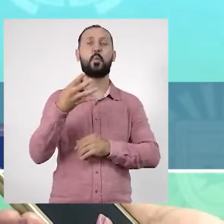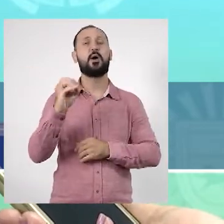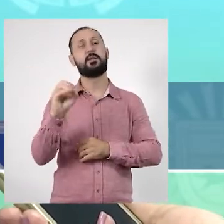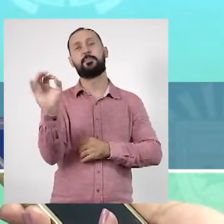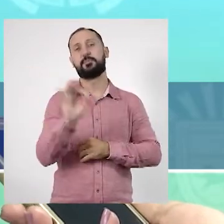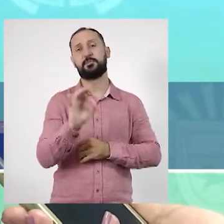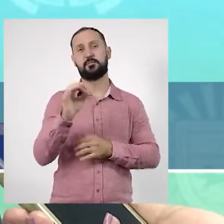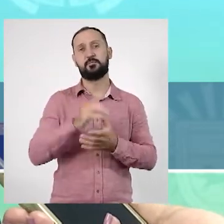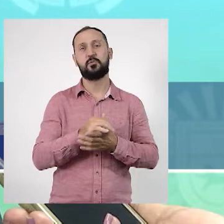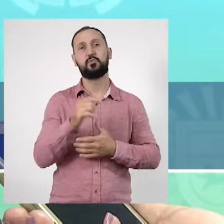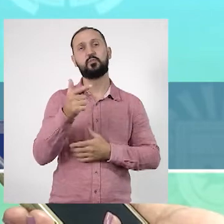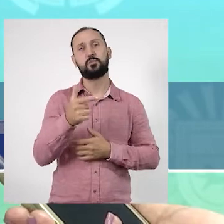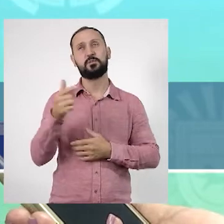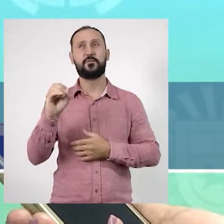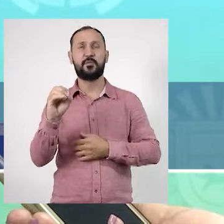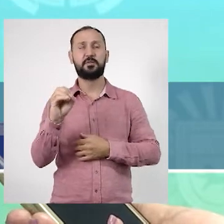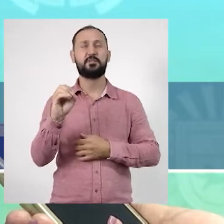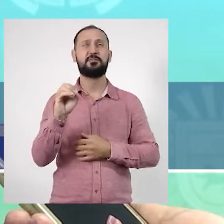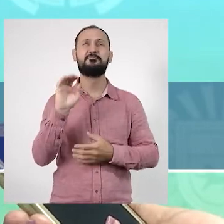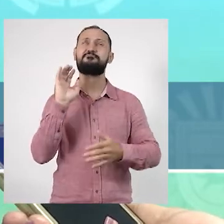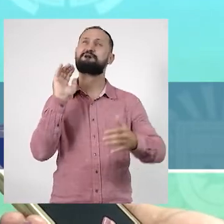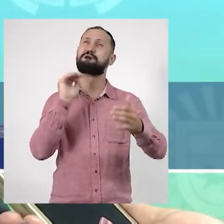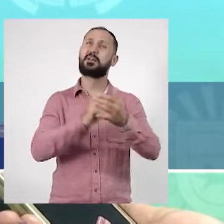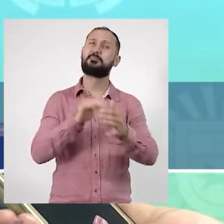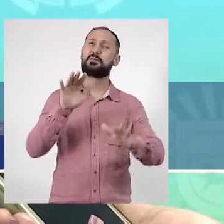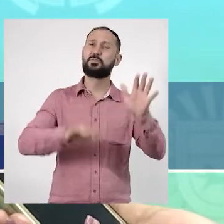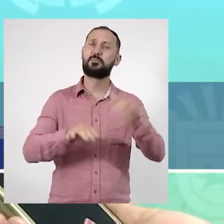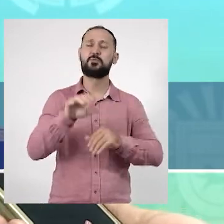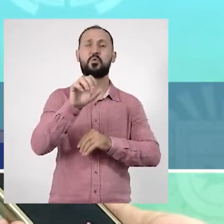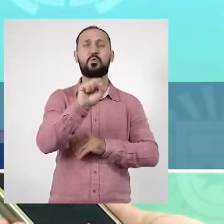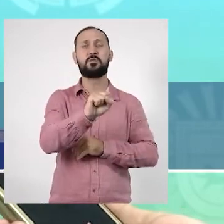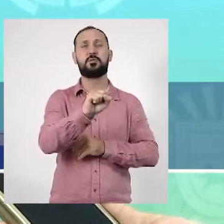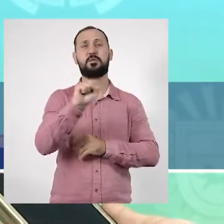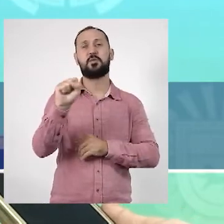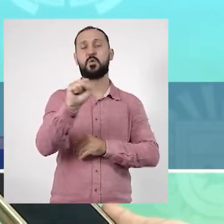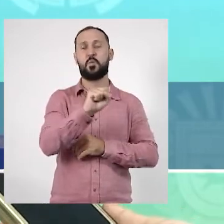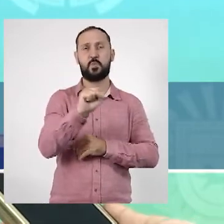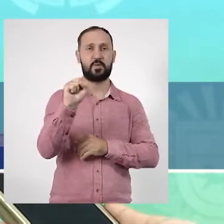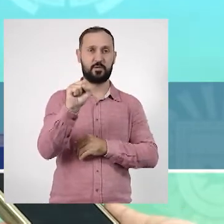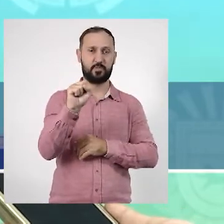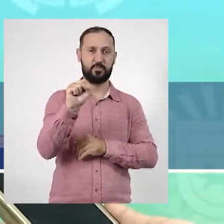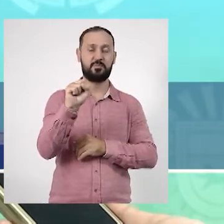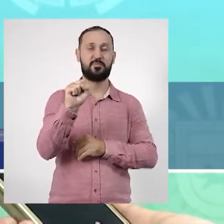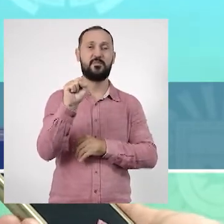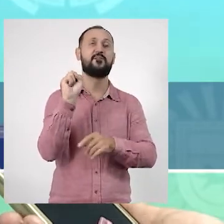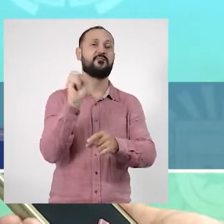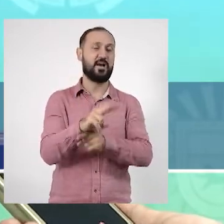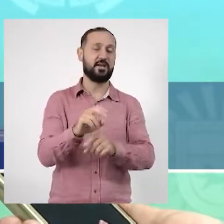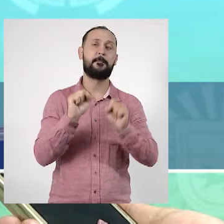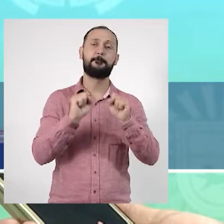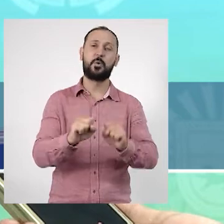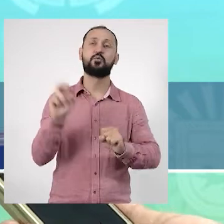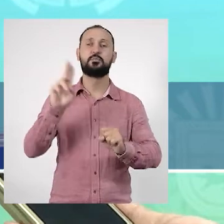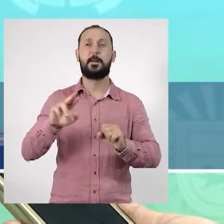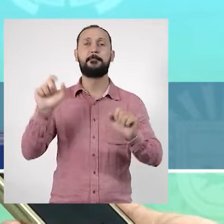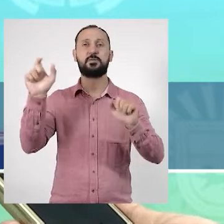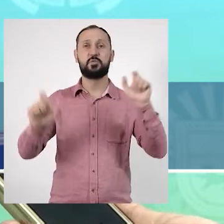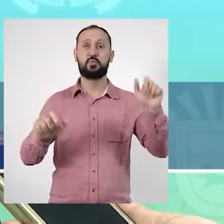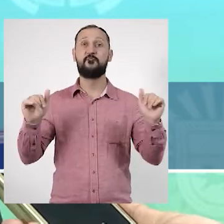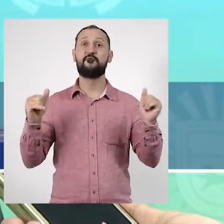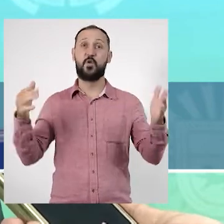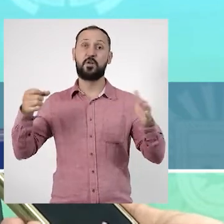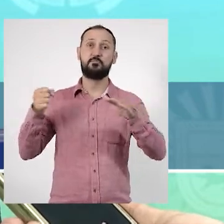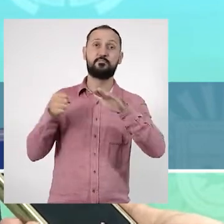empresa em 40%. Isso significa que 220, no máximo 88 cargos, poderão ser